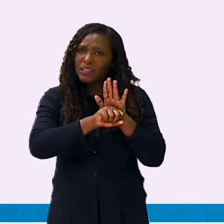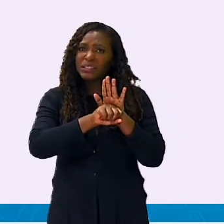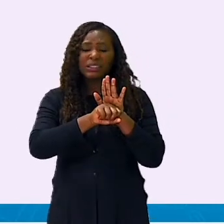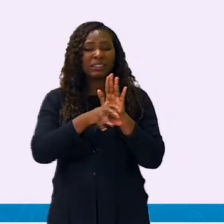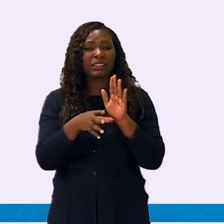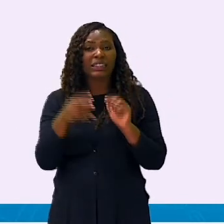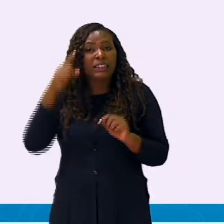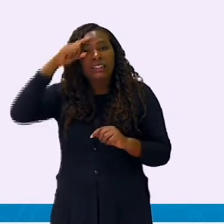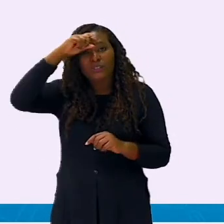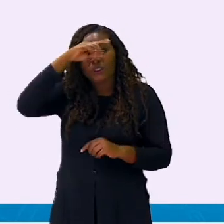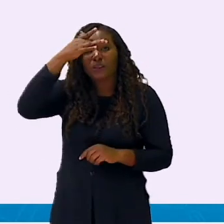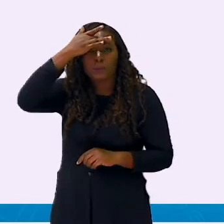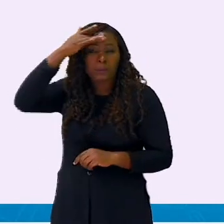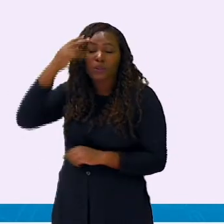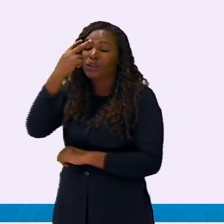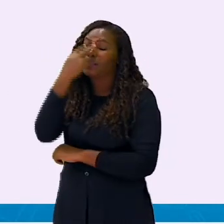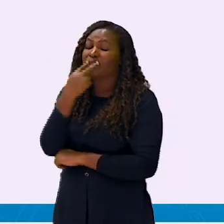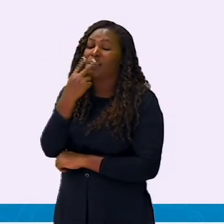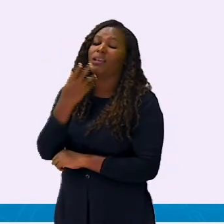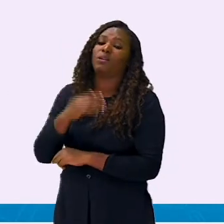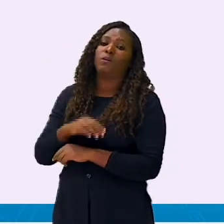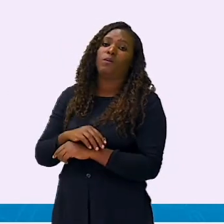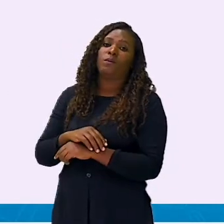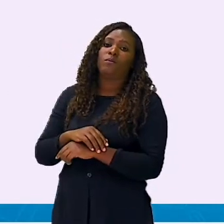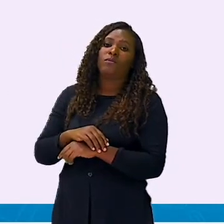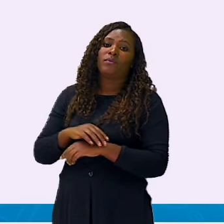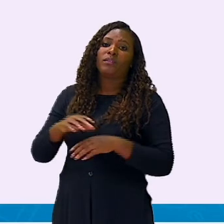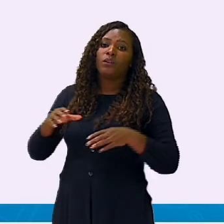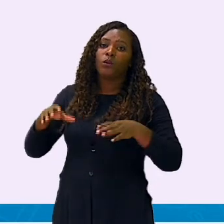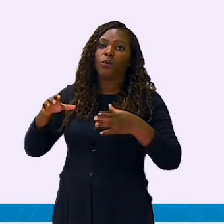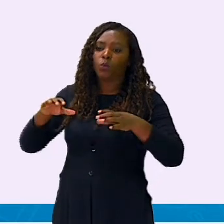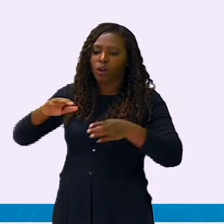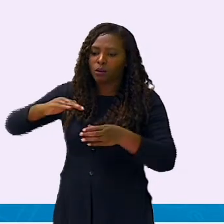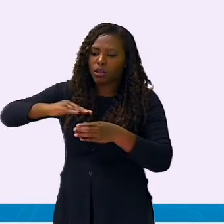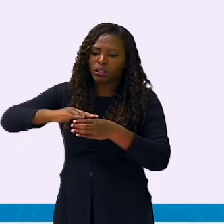e aqui uma tampa de esgoto em relevo.